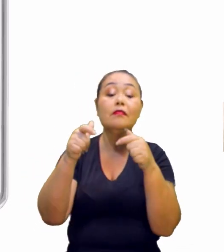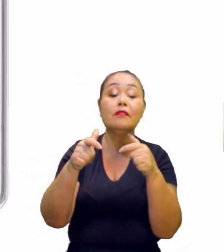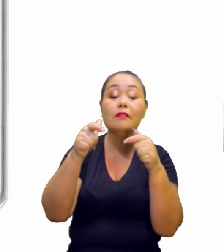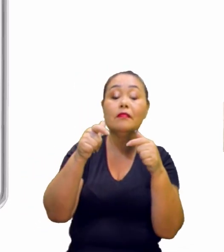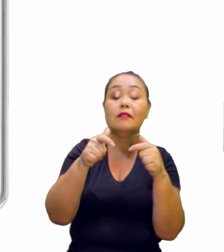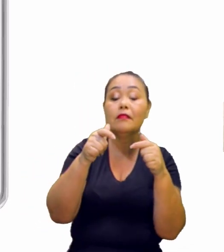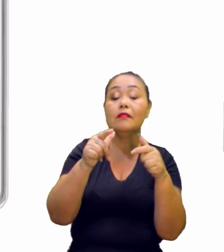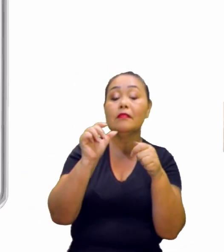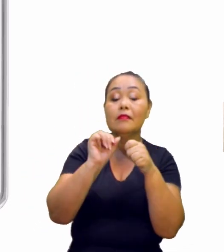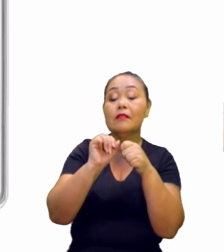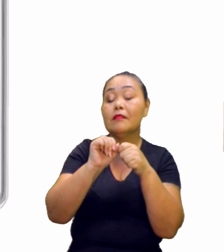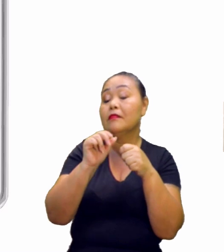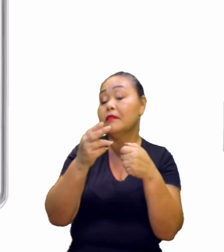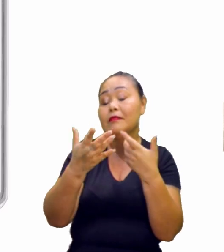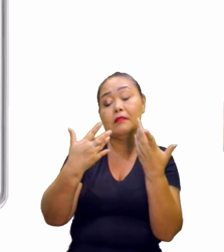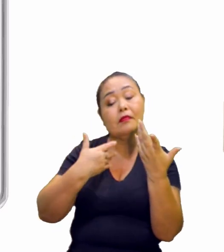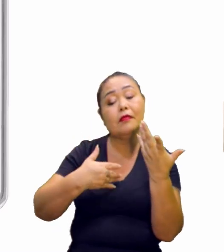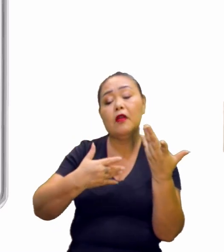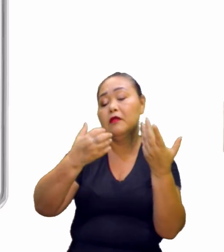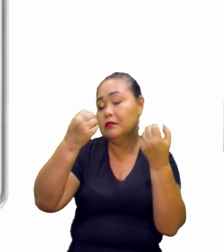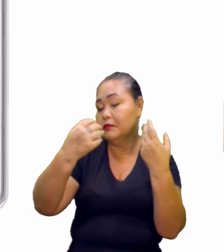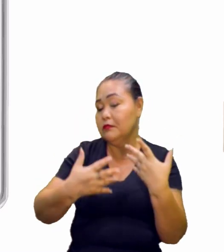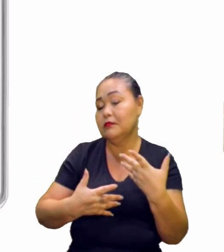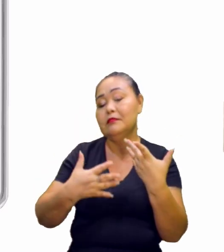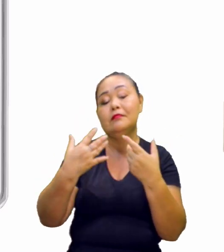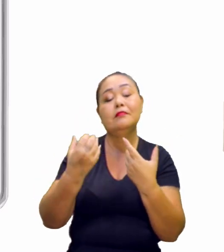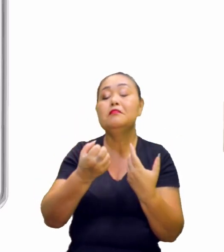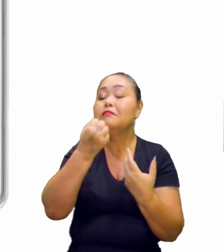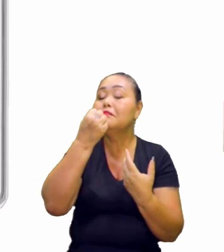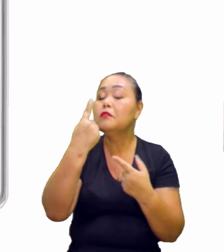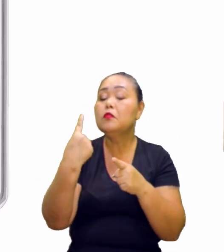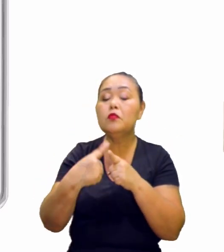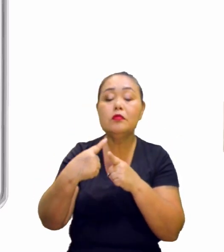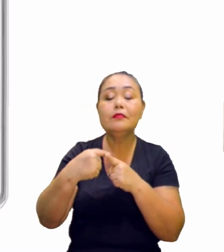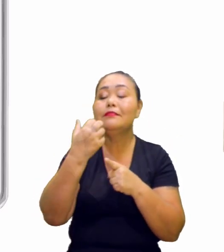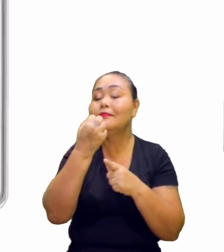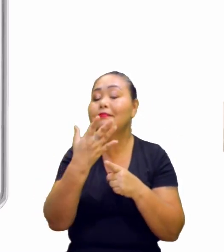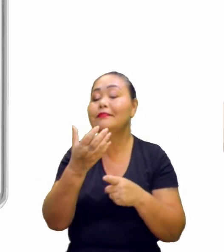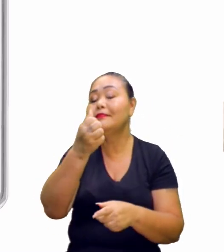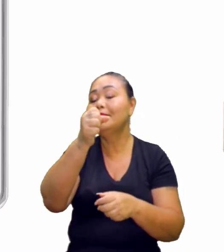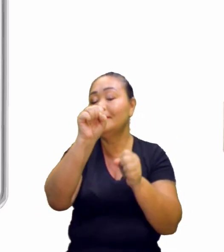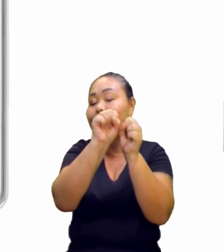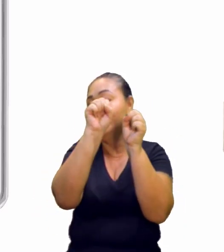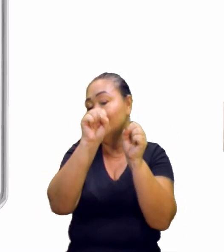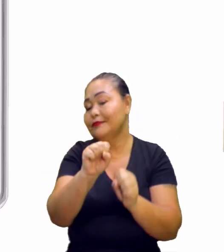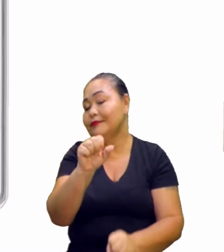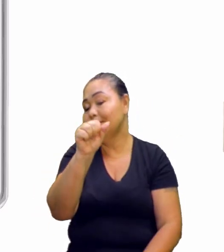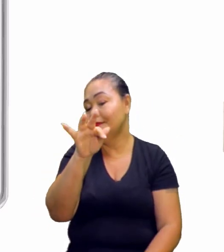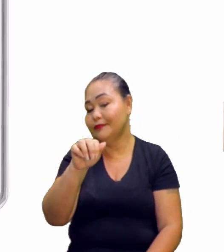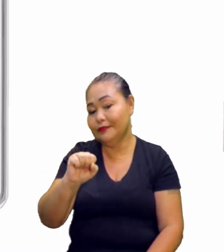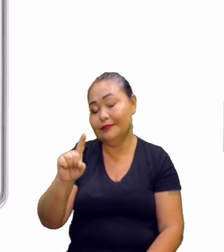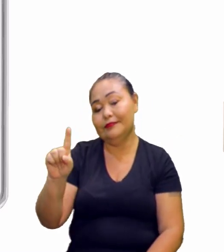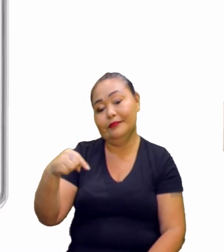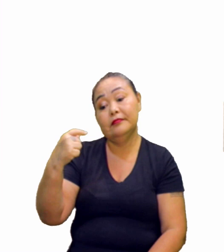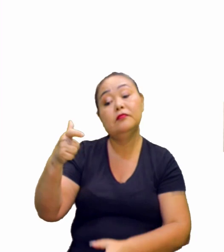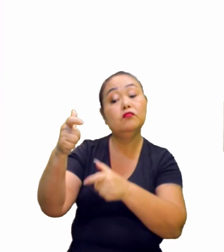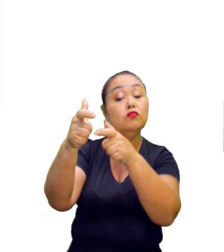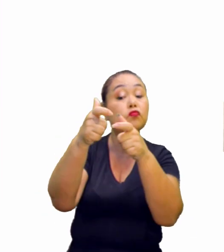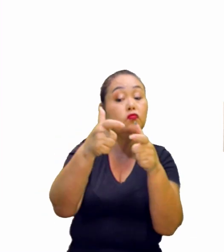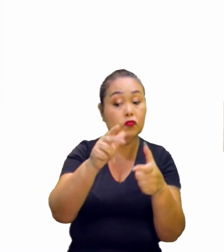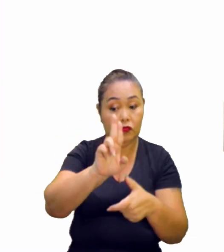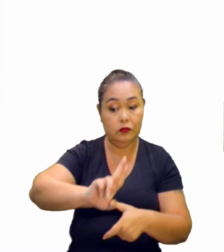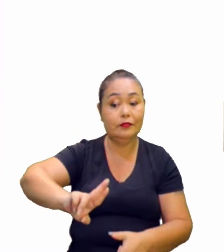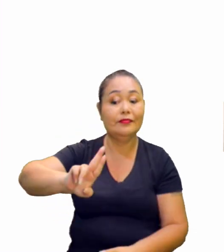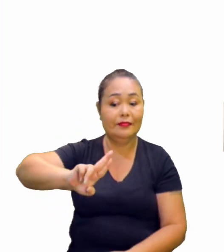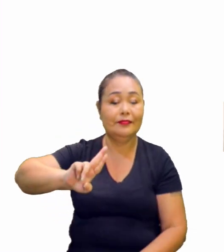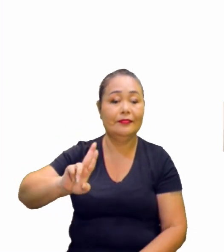não canso de falar sobre ele, né? Os benefícios dos SAFs que são extraordinários, tá bom? E onde eles podem ser